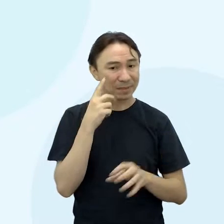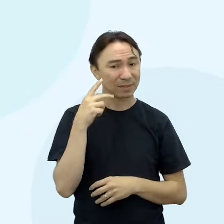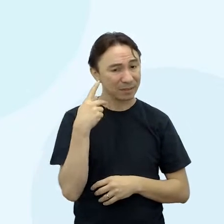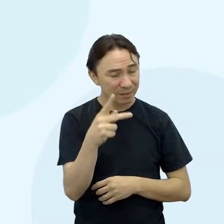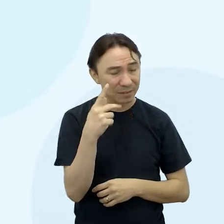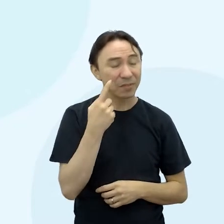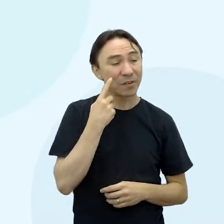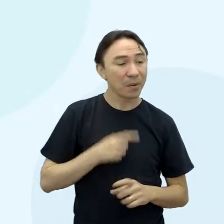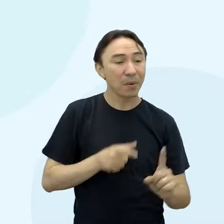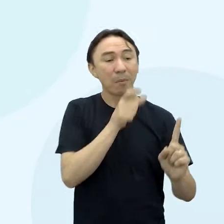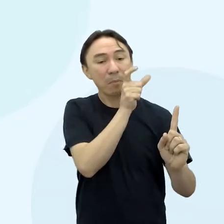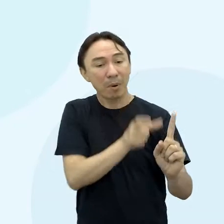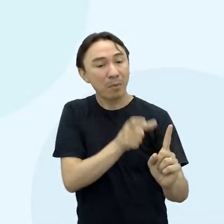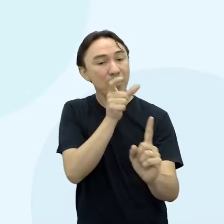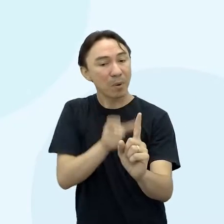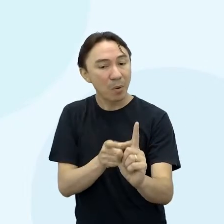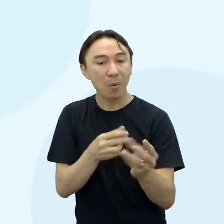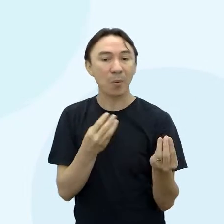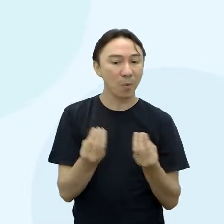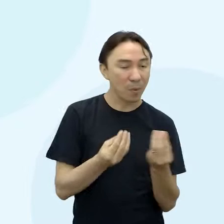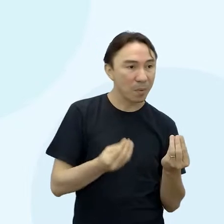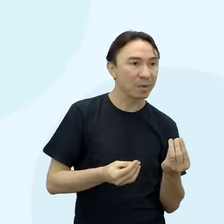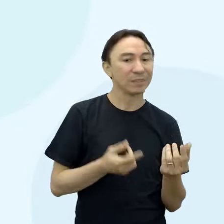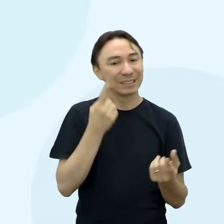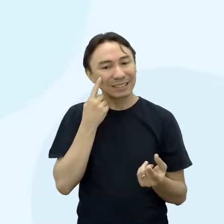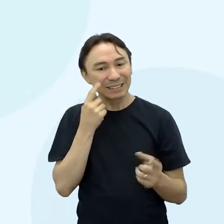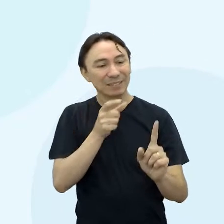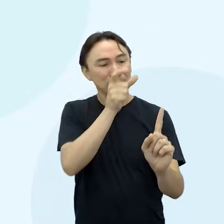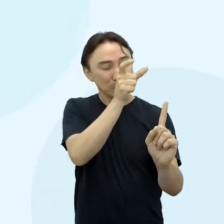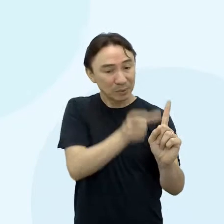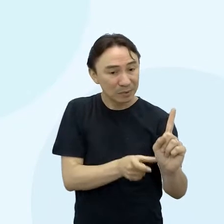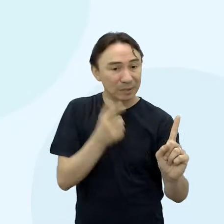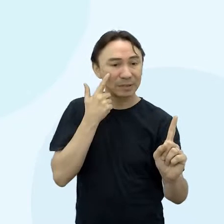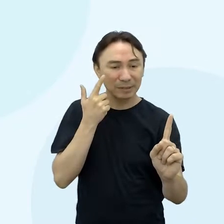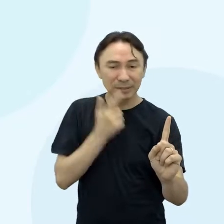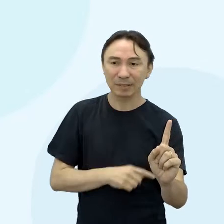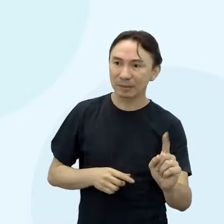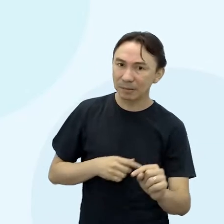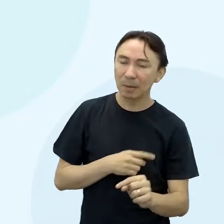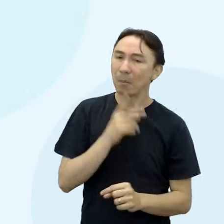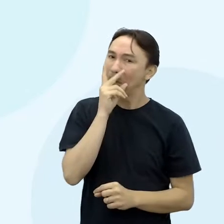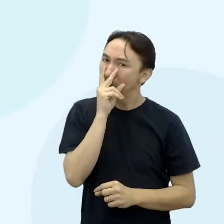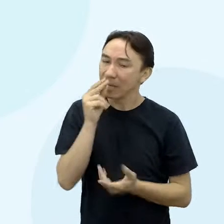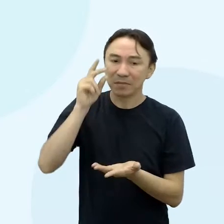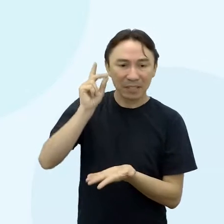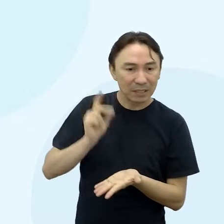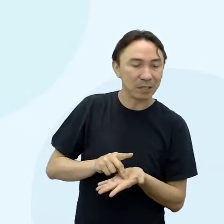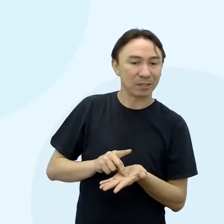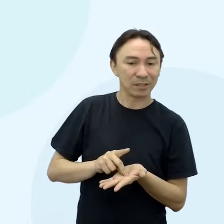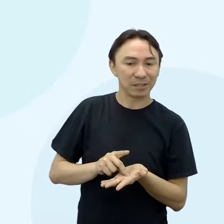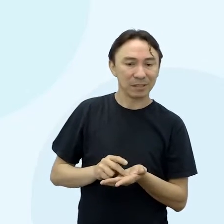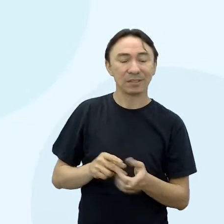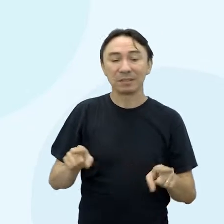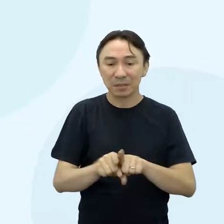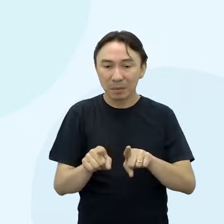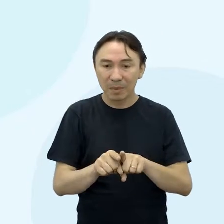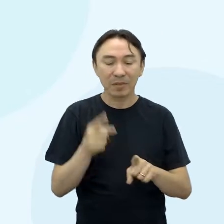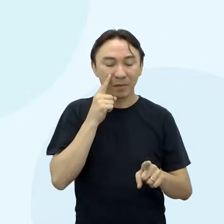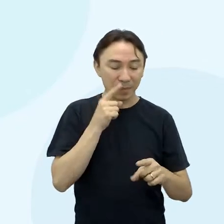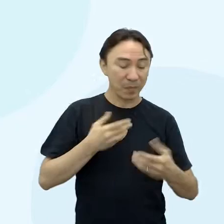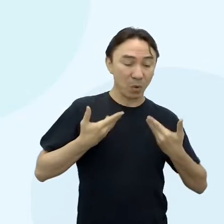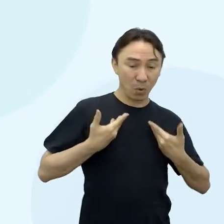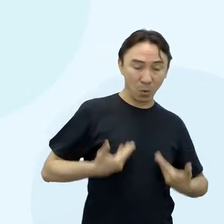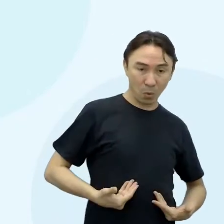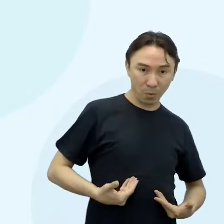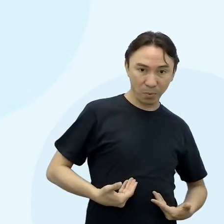de personagens verossímeis e convincentes, bem como da relação entre corpo e emoção. Então, olha só,